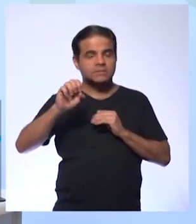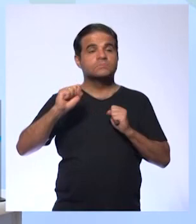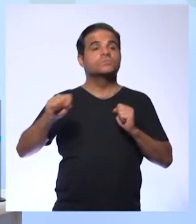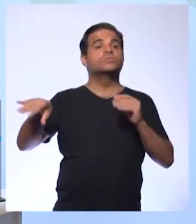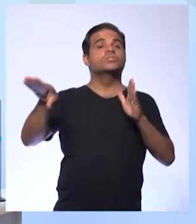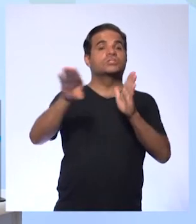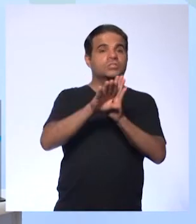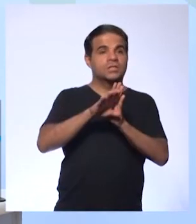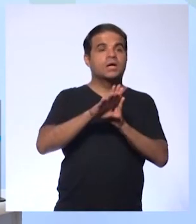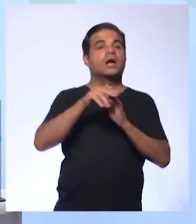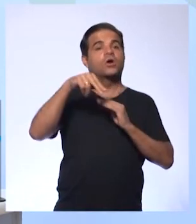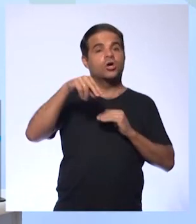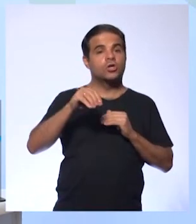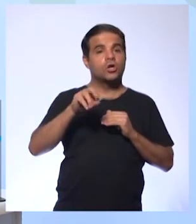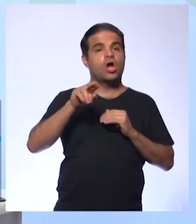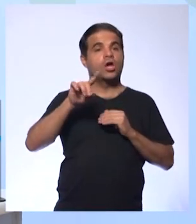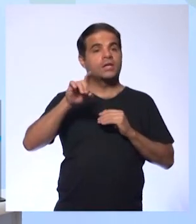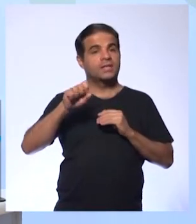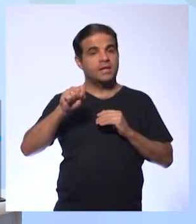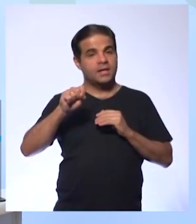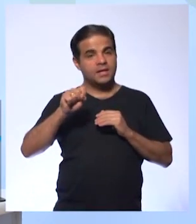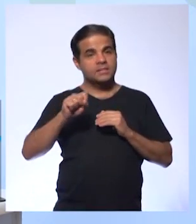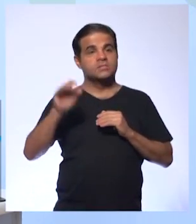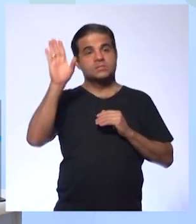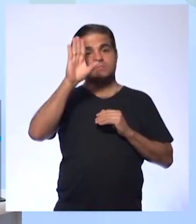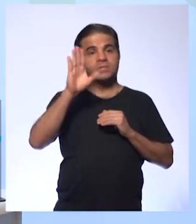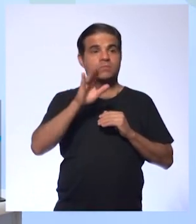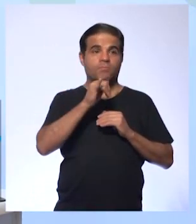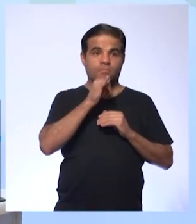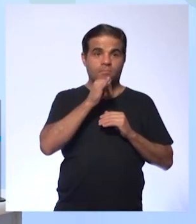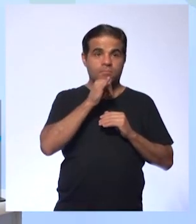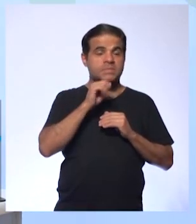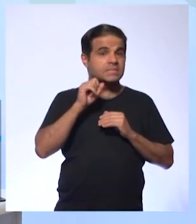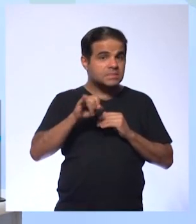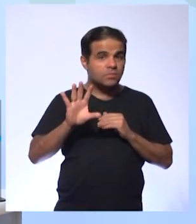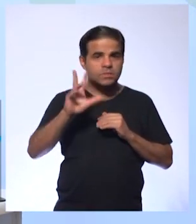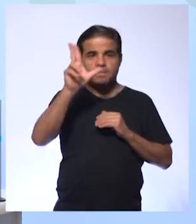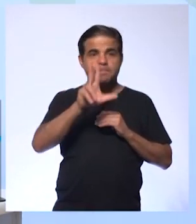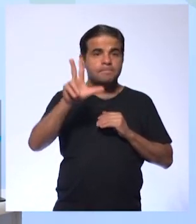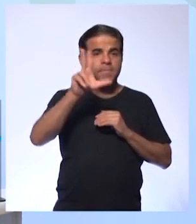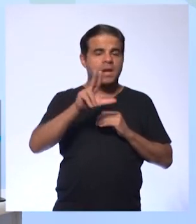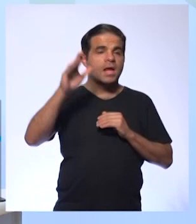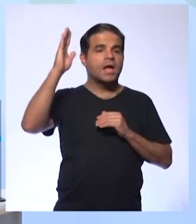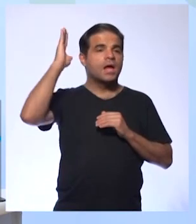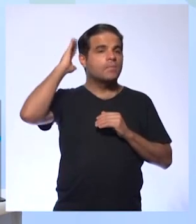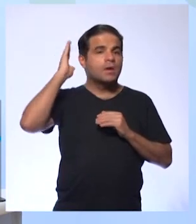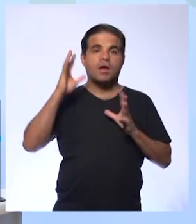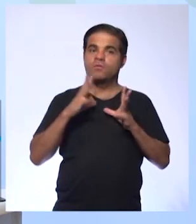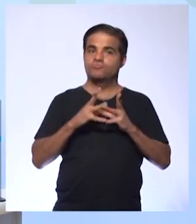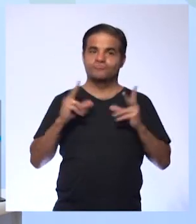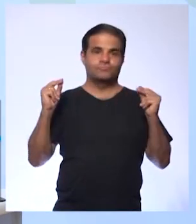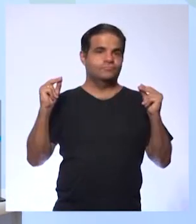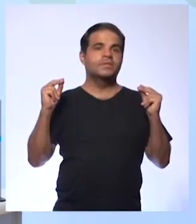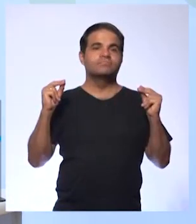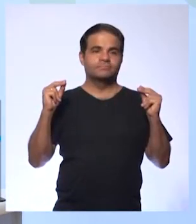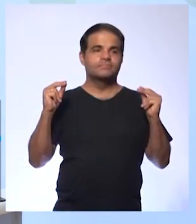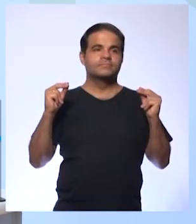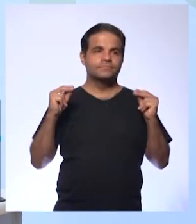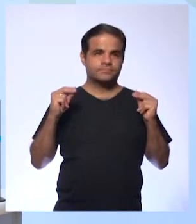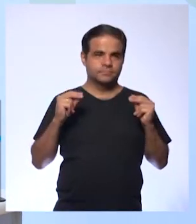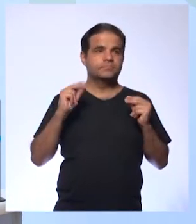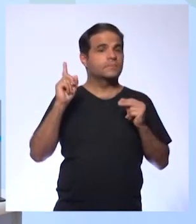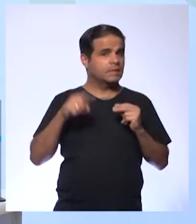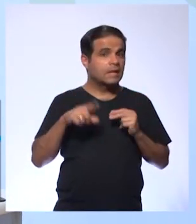que atinja o Nordeste brasileiro. Então, por exemplo, Belém do Pará, se realmente acontecer isso, vai sumir do mapa. Então,